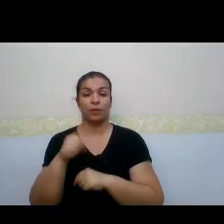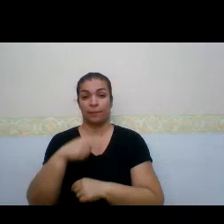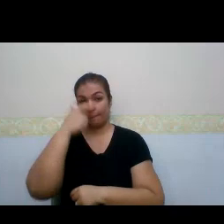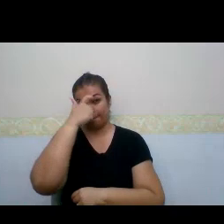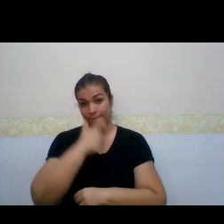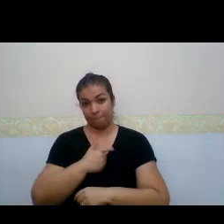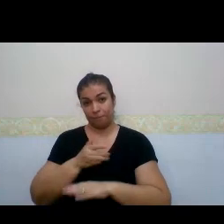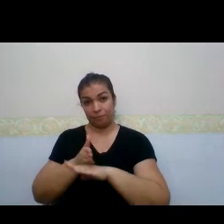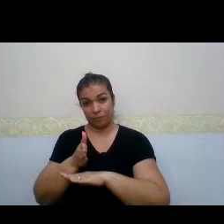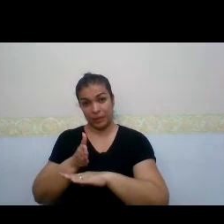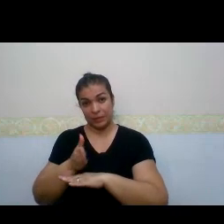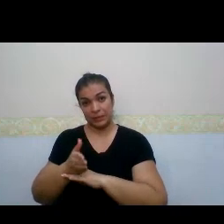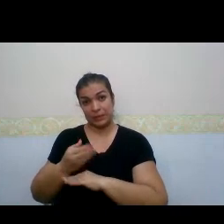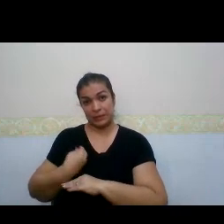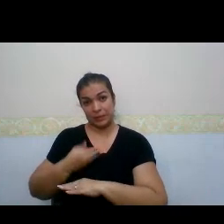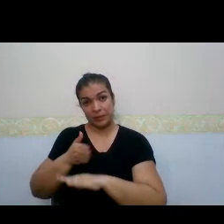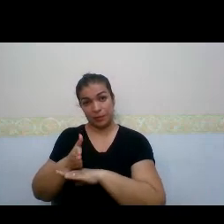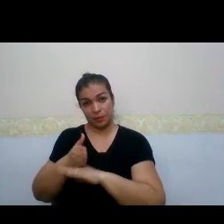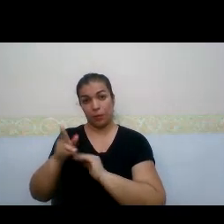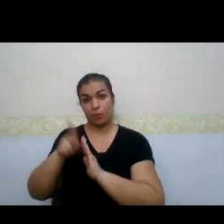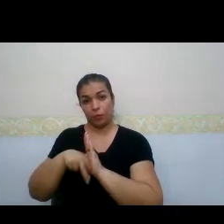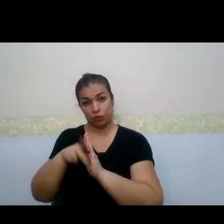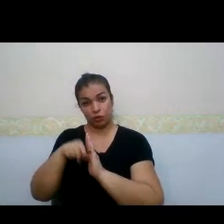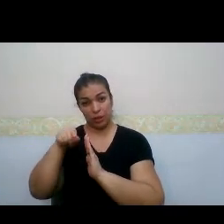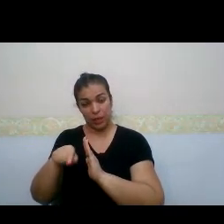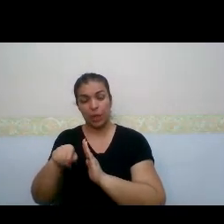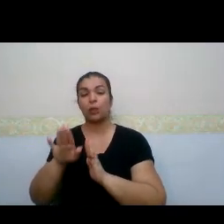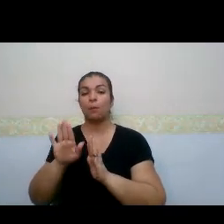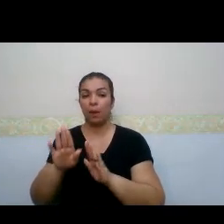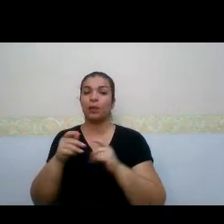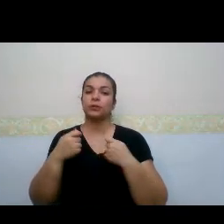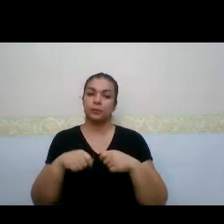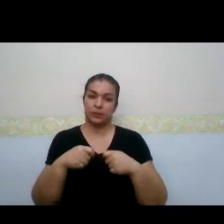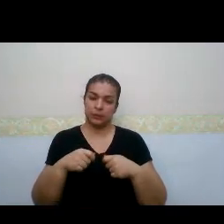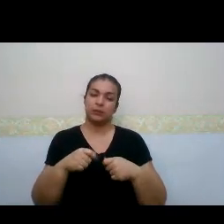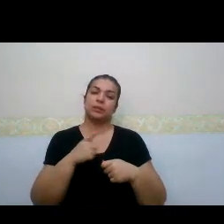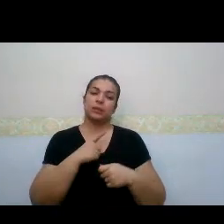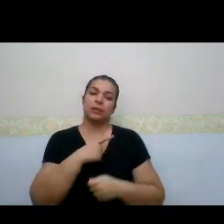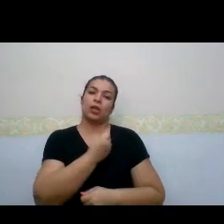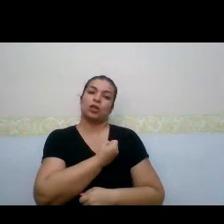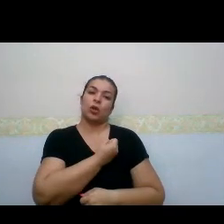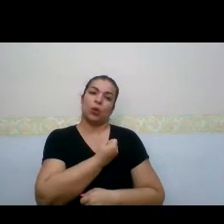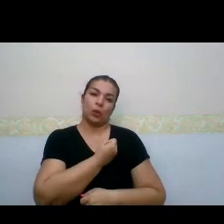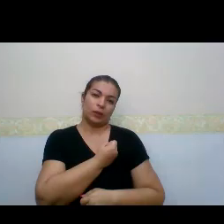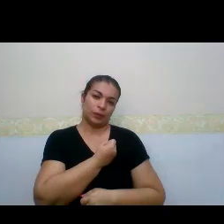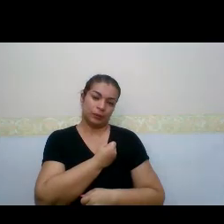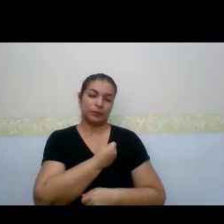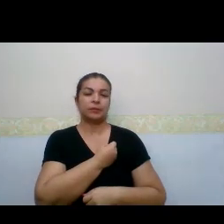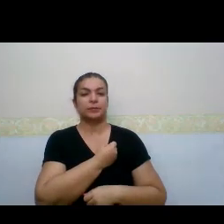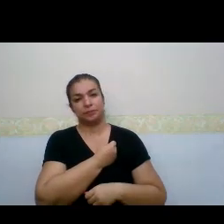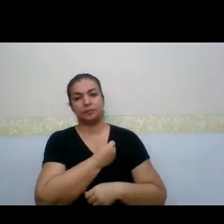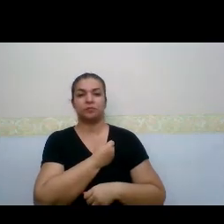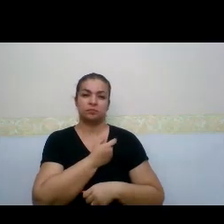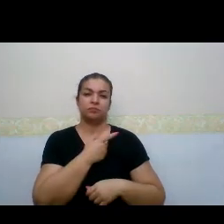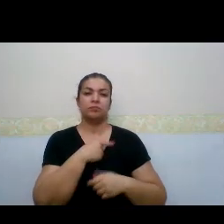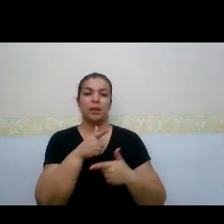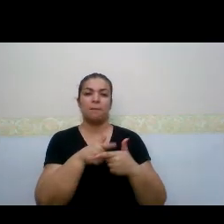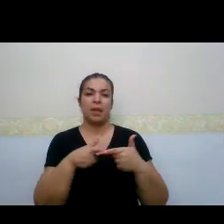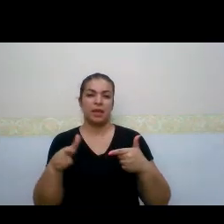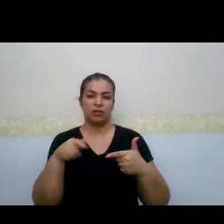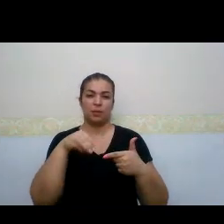se mantenha as suas notas na maior ou igual à média do